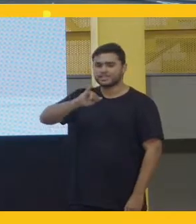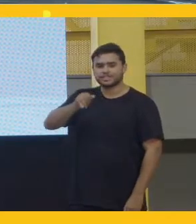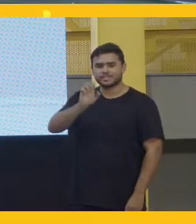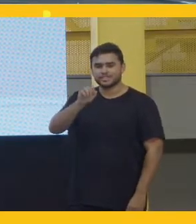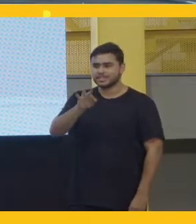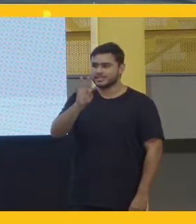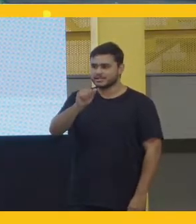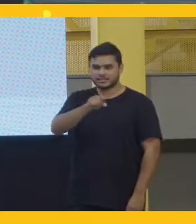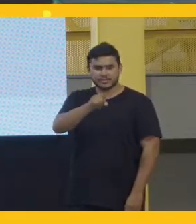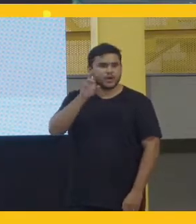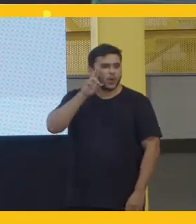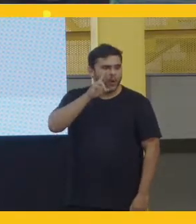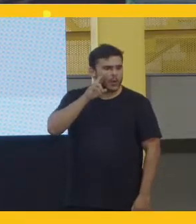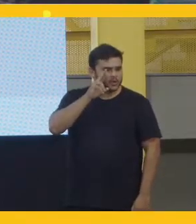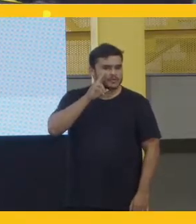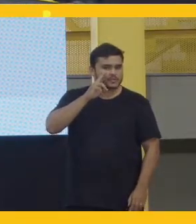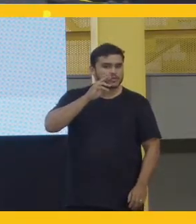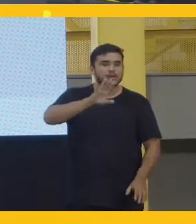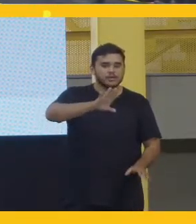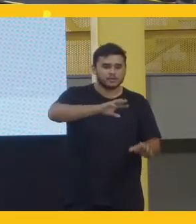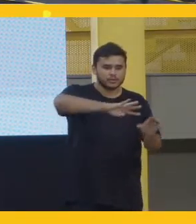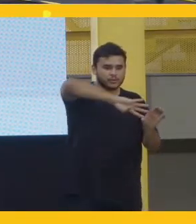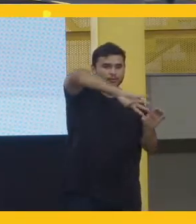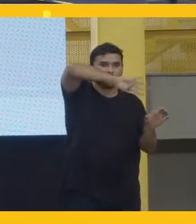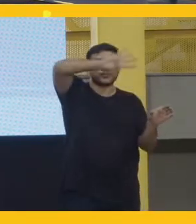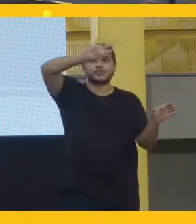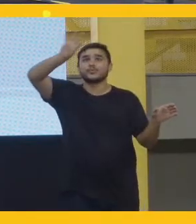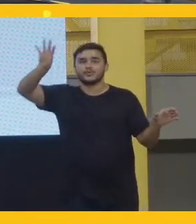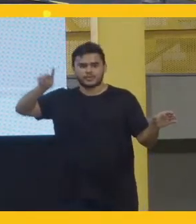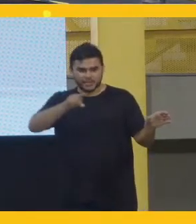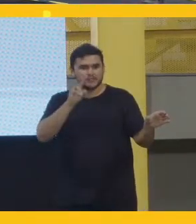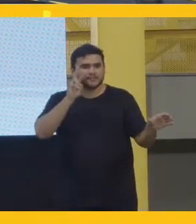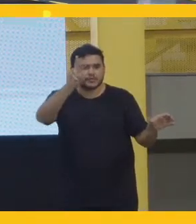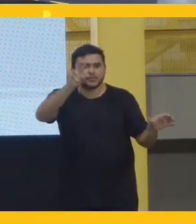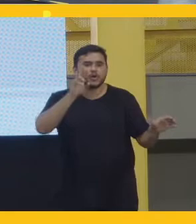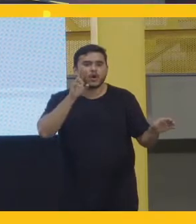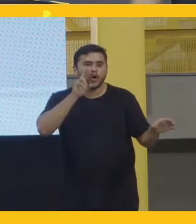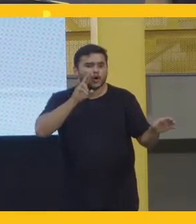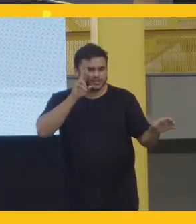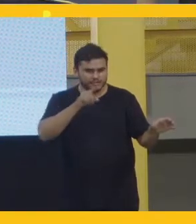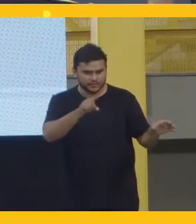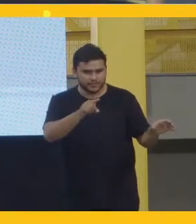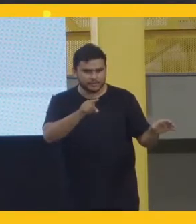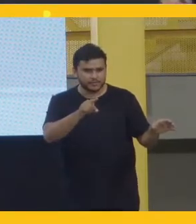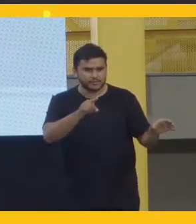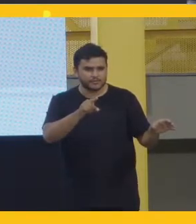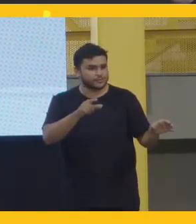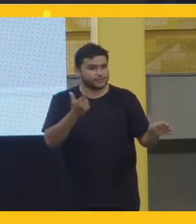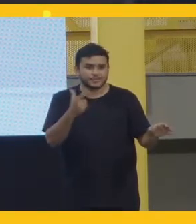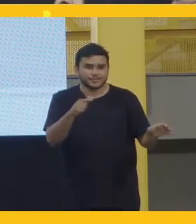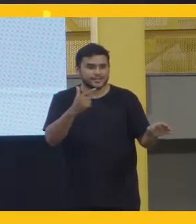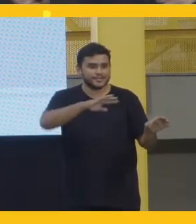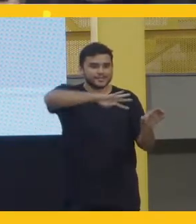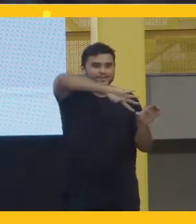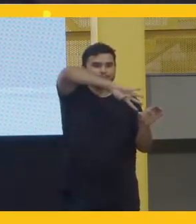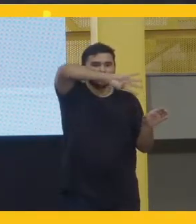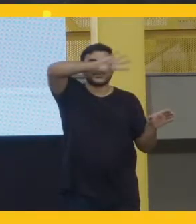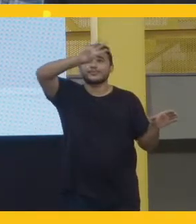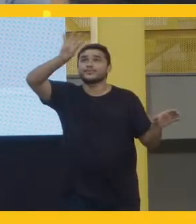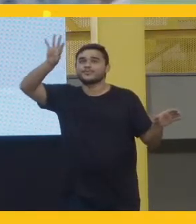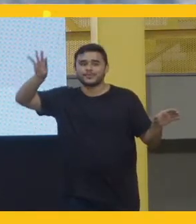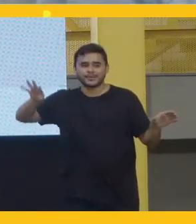cor de rosa no arco-íris? Diga, meu anjo. Deixa eu chegar aí, porque eu sou surdo que é uma desgrama.